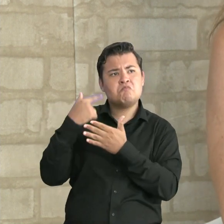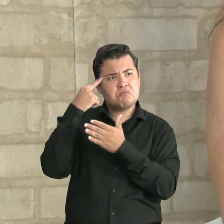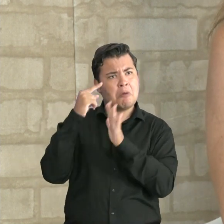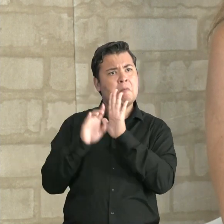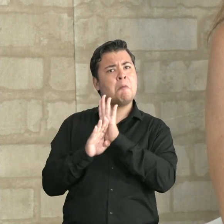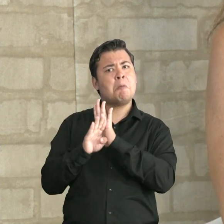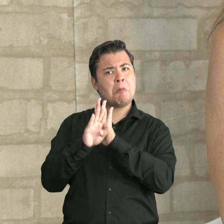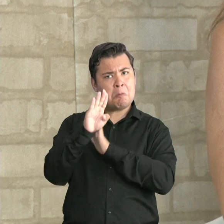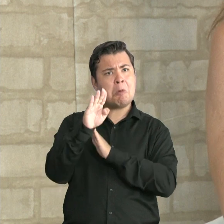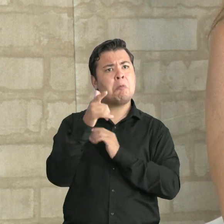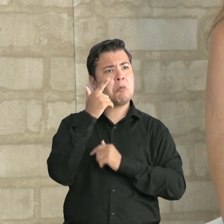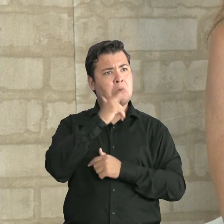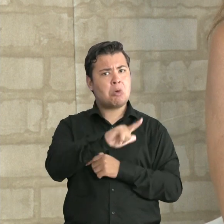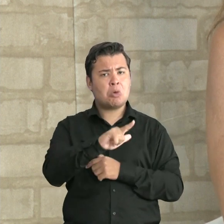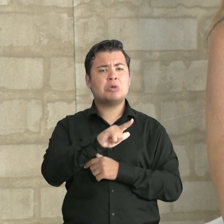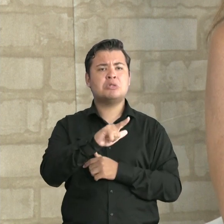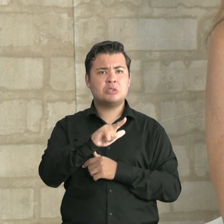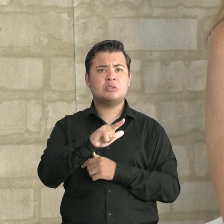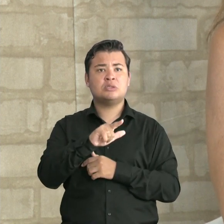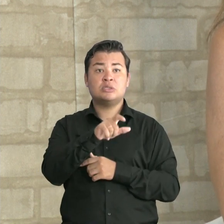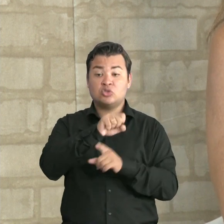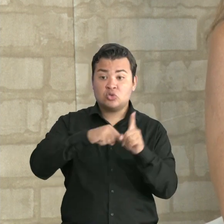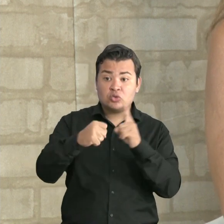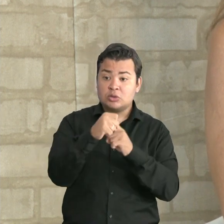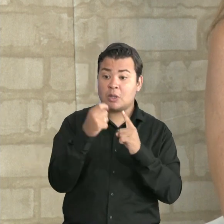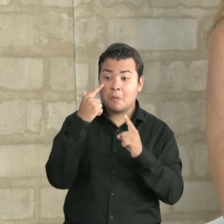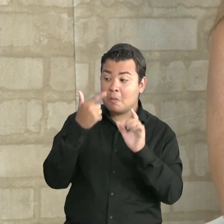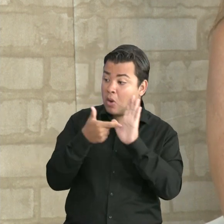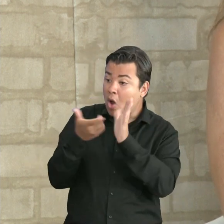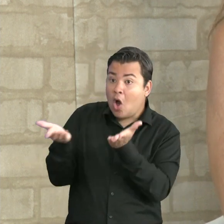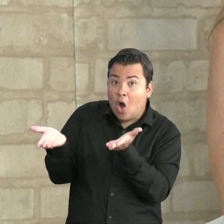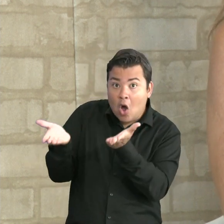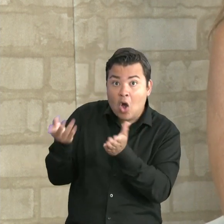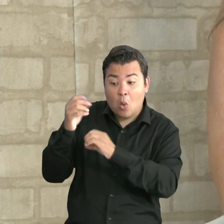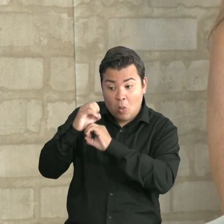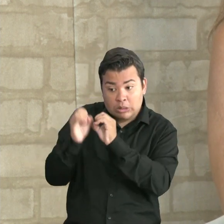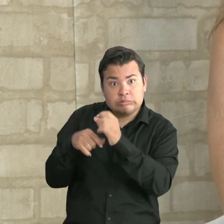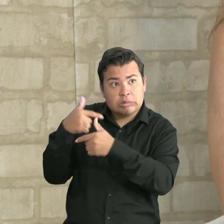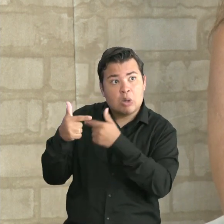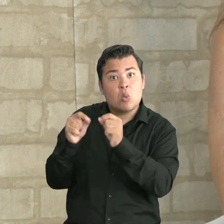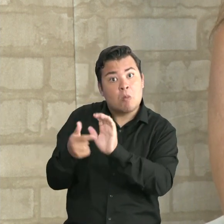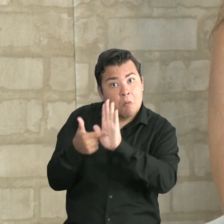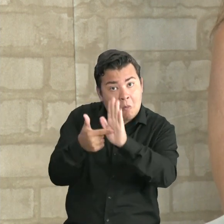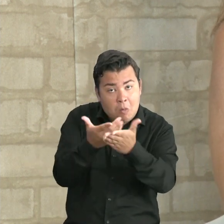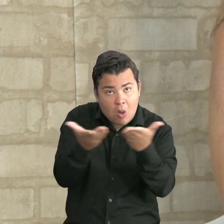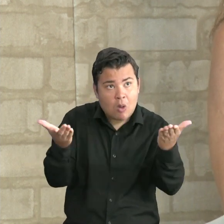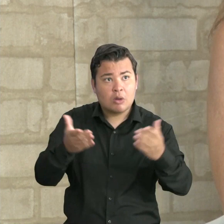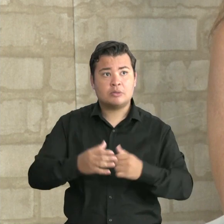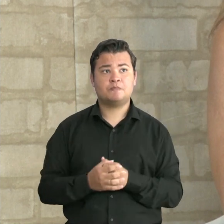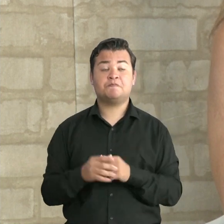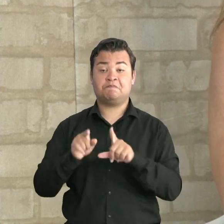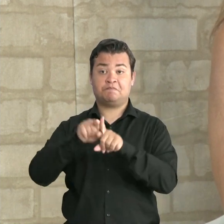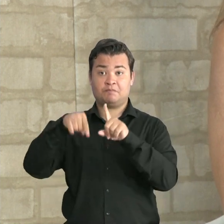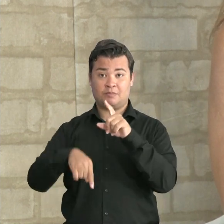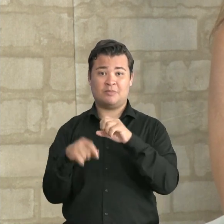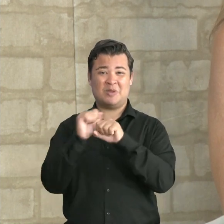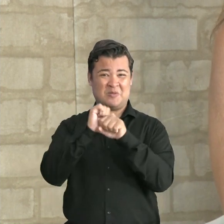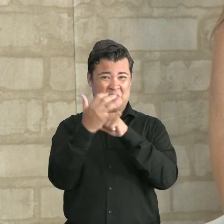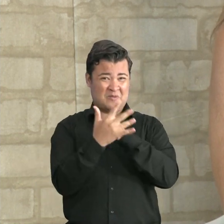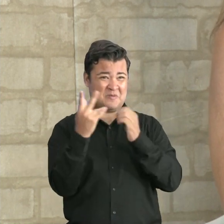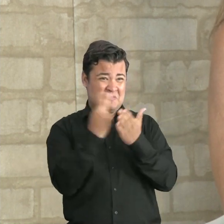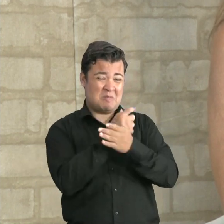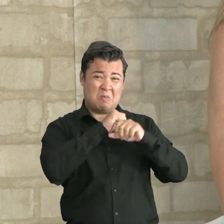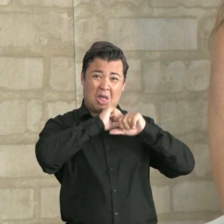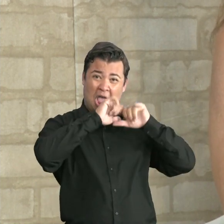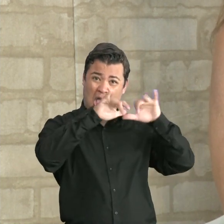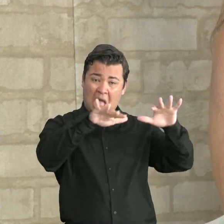tem conseguido dar essa resposta. Agora mesmo, com a experiência da Covid, né, o que a universidade fez,